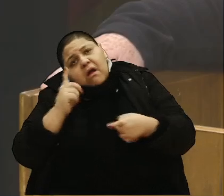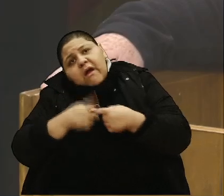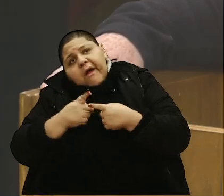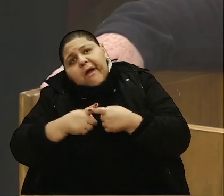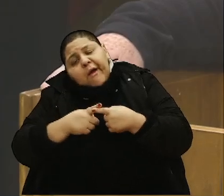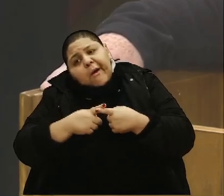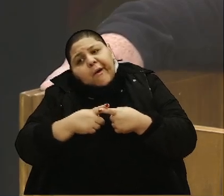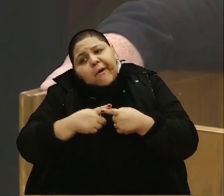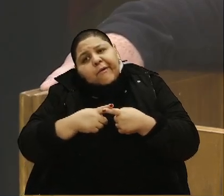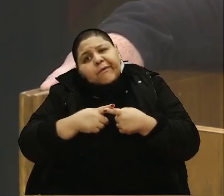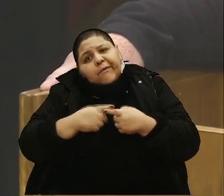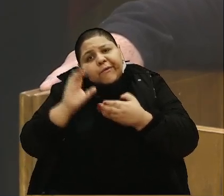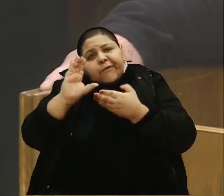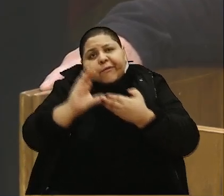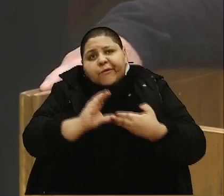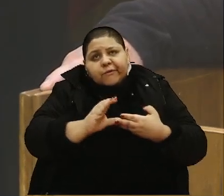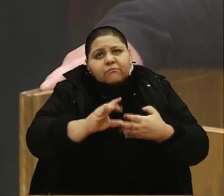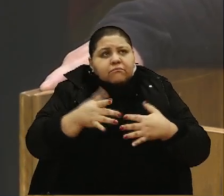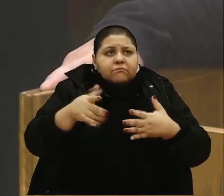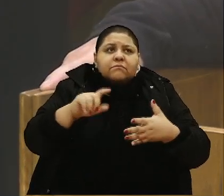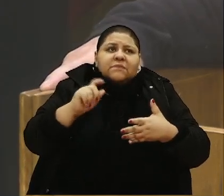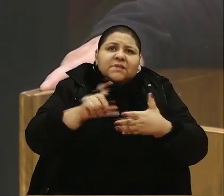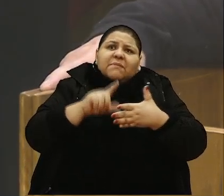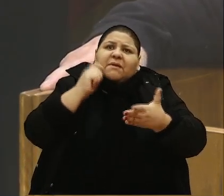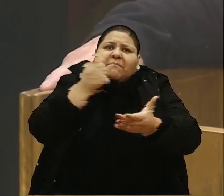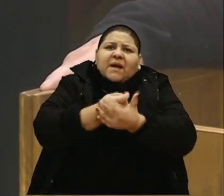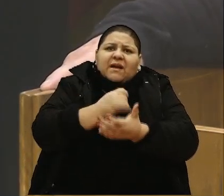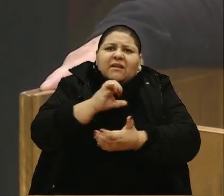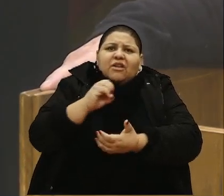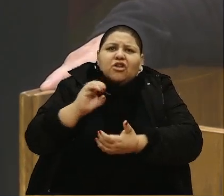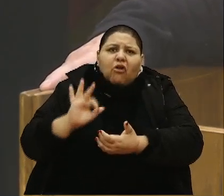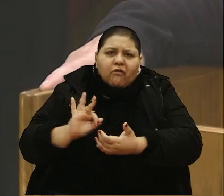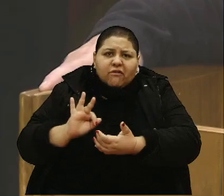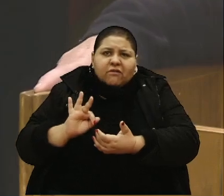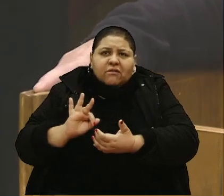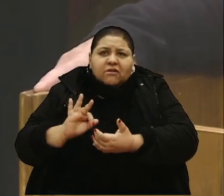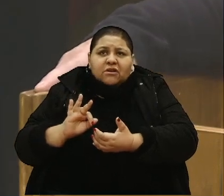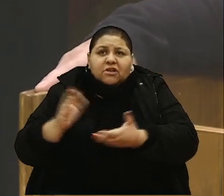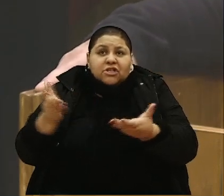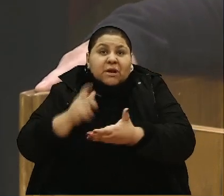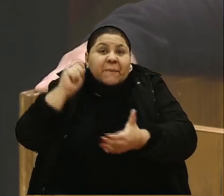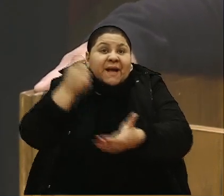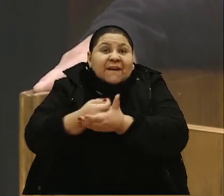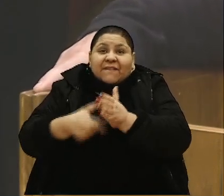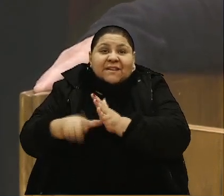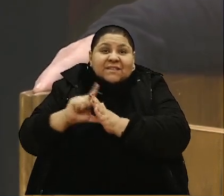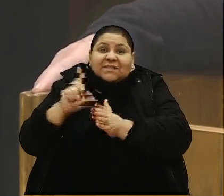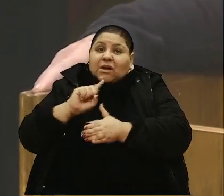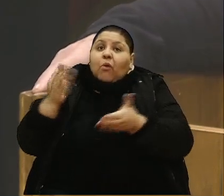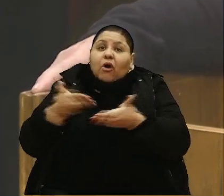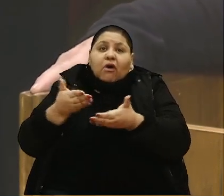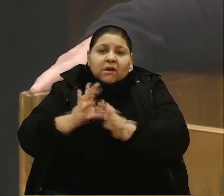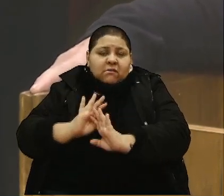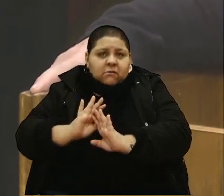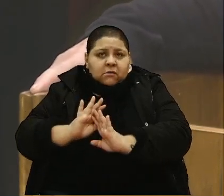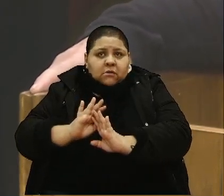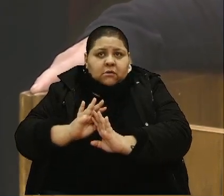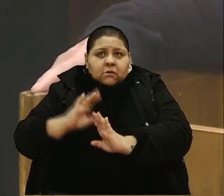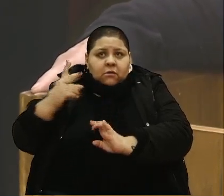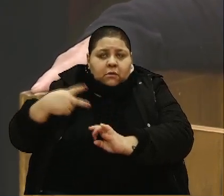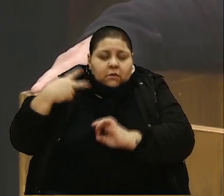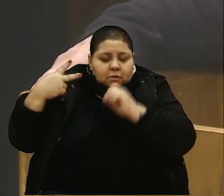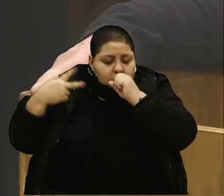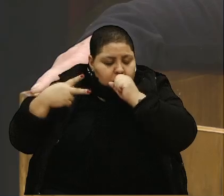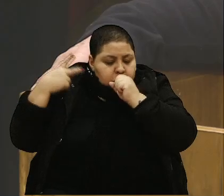um empréstimo pessoal, não sei o que, também paga IOF e tal, não sei o que. Já pagava antes, não é agora, tá? Pois não,